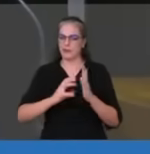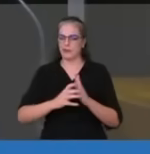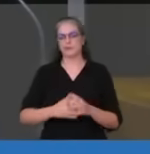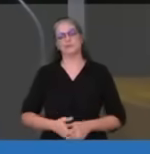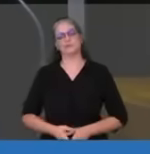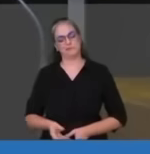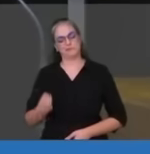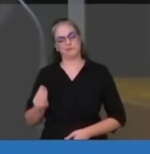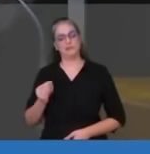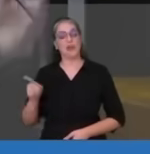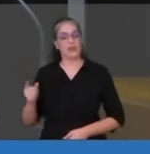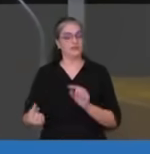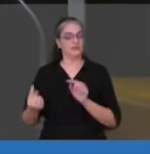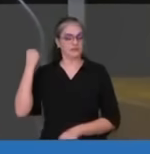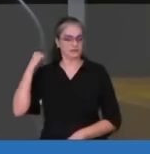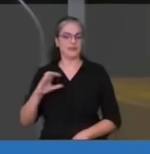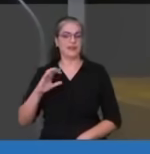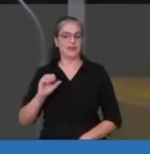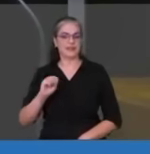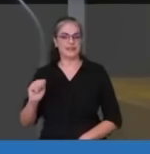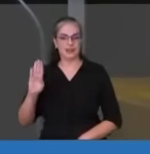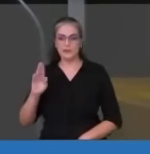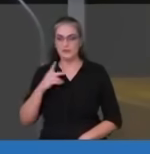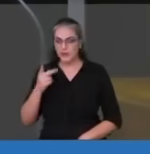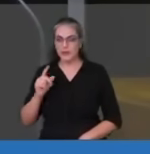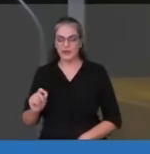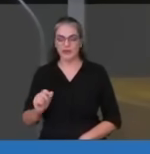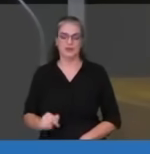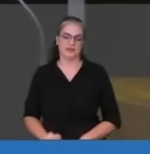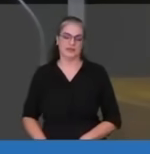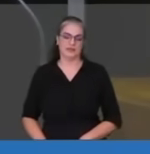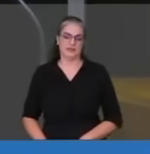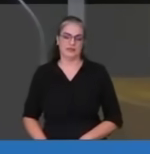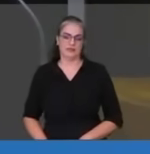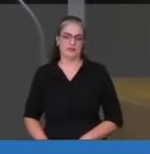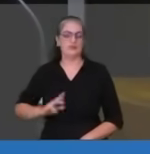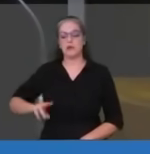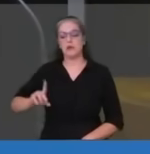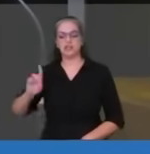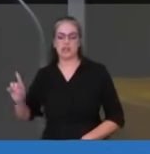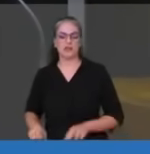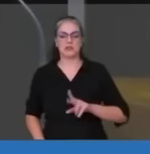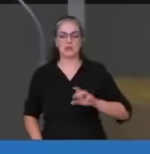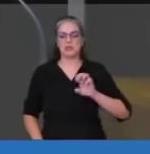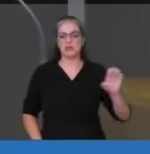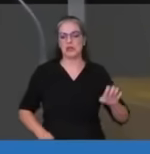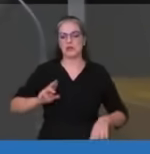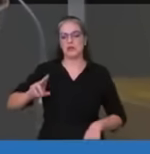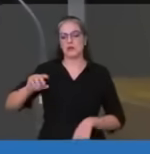foi no seu nascedouro Como disse o Cassab um partido que ele concebia como nem de direita nem de esquerda nem de centro ou seja um partido